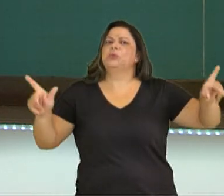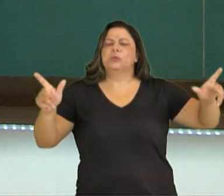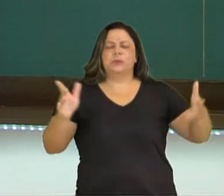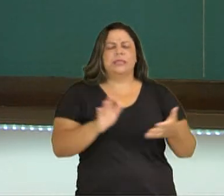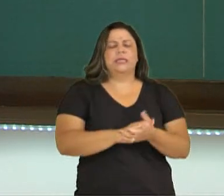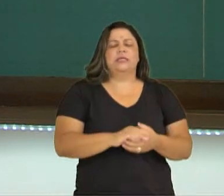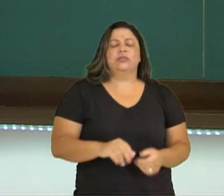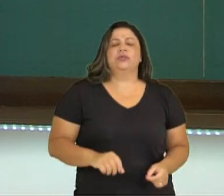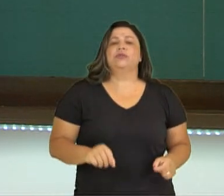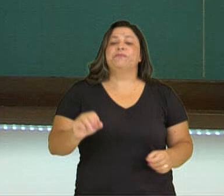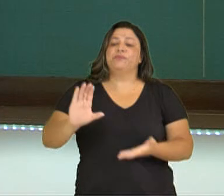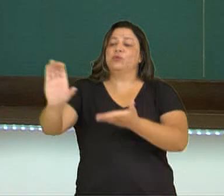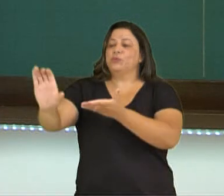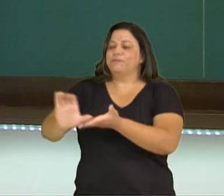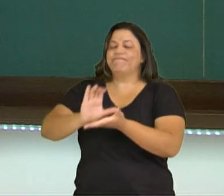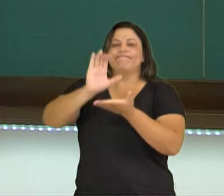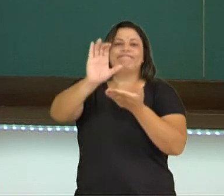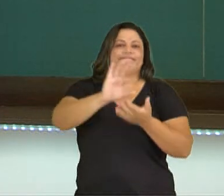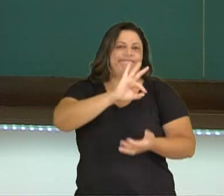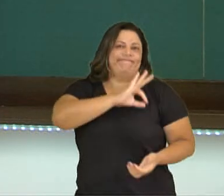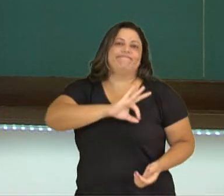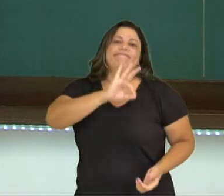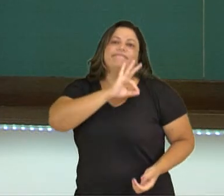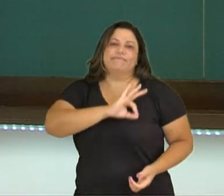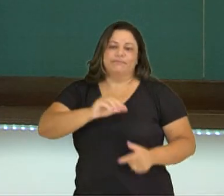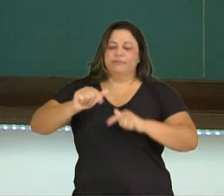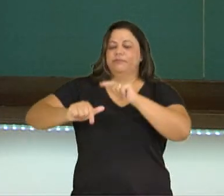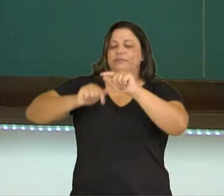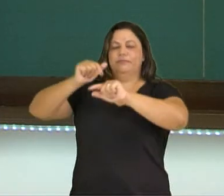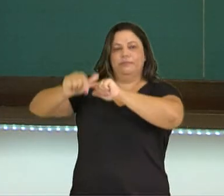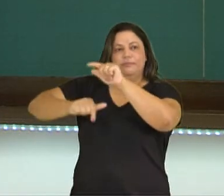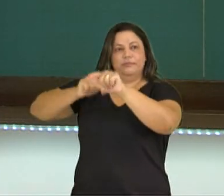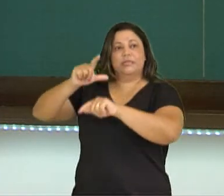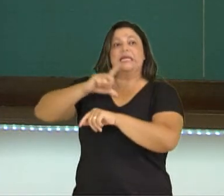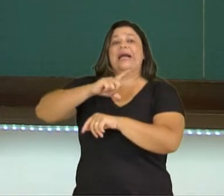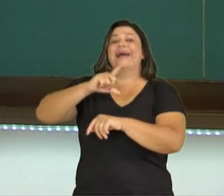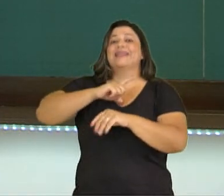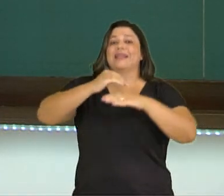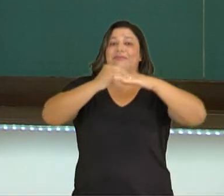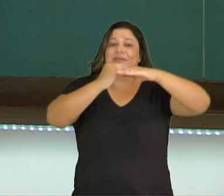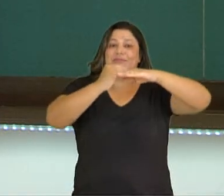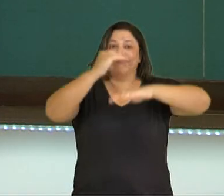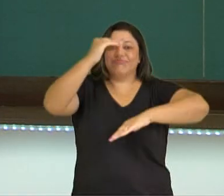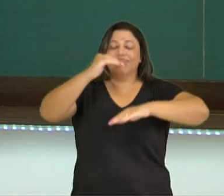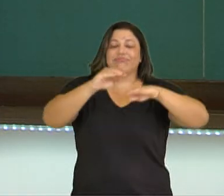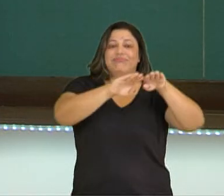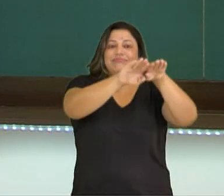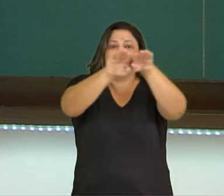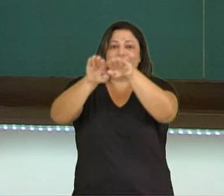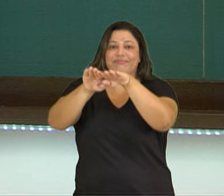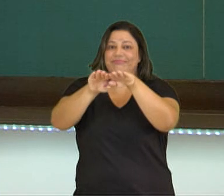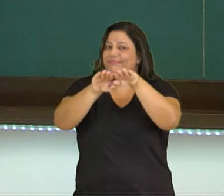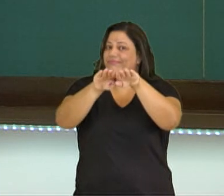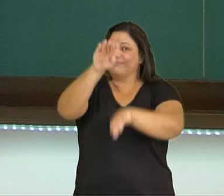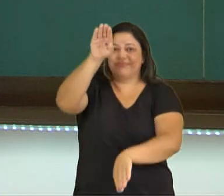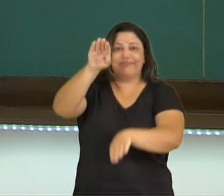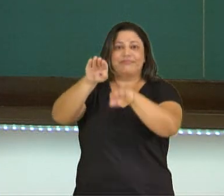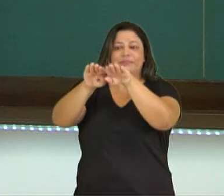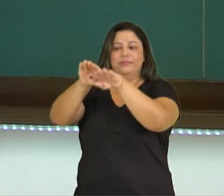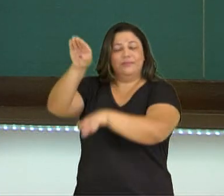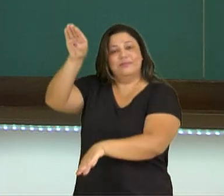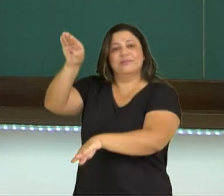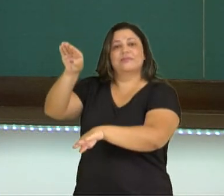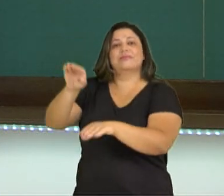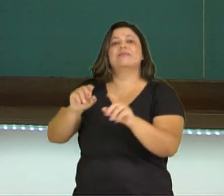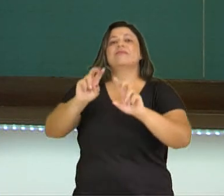a pessoa recebe para desenvolver um trabalho, nós temos ali o que a gente chama de desigualdade social. O que é